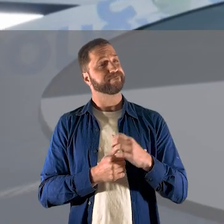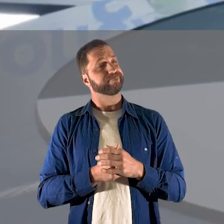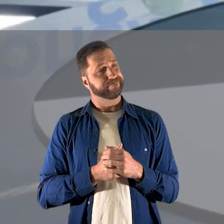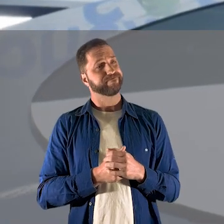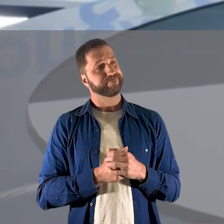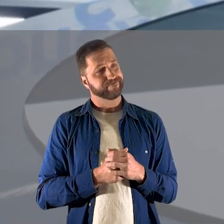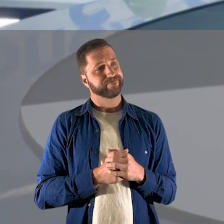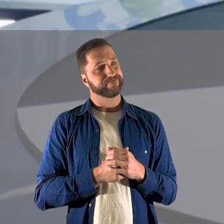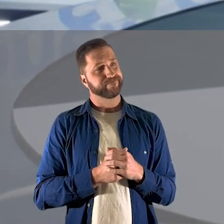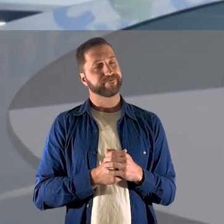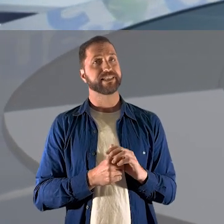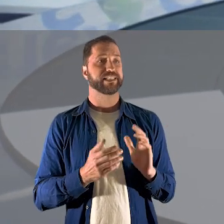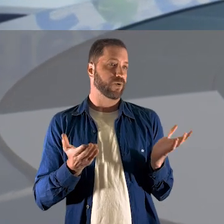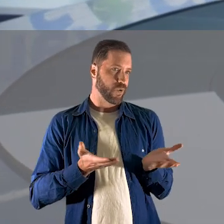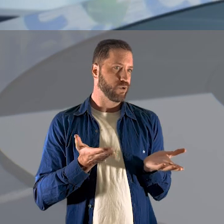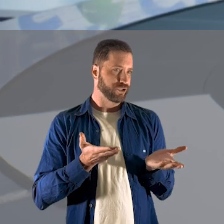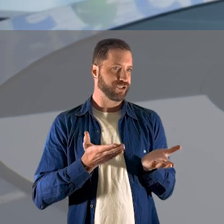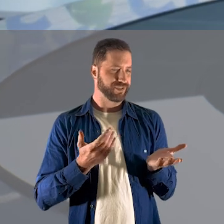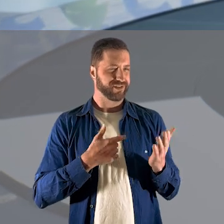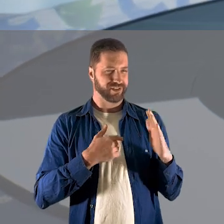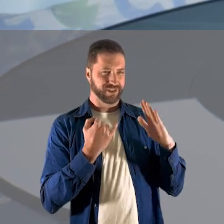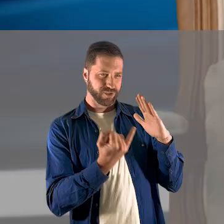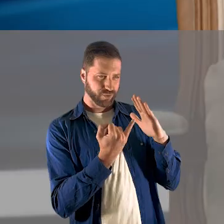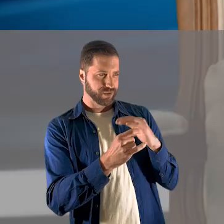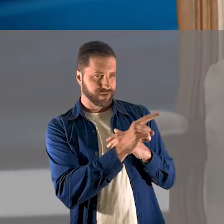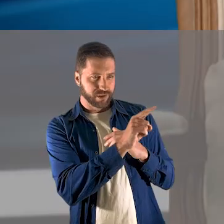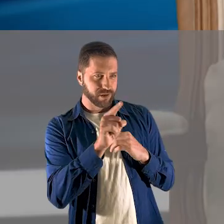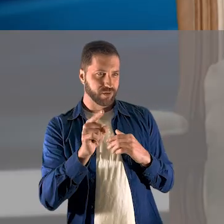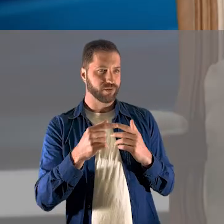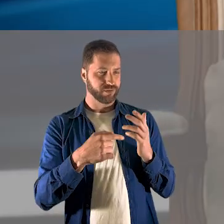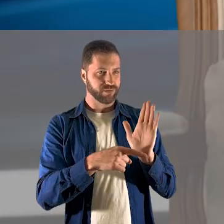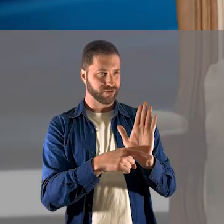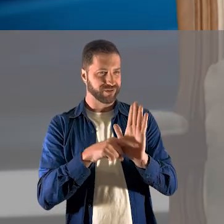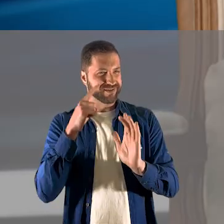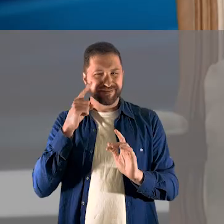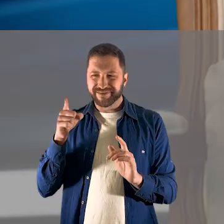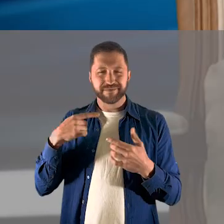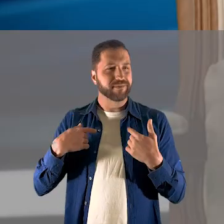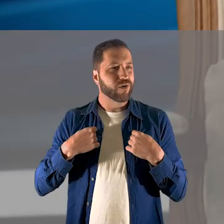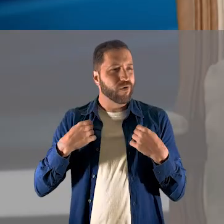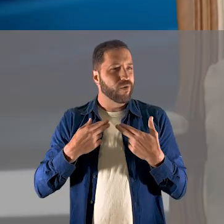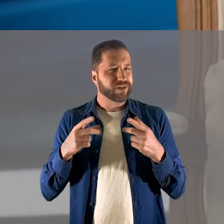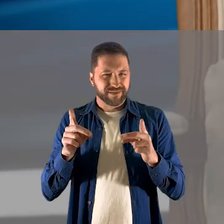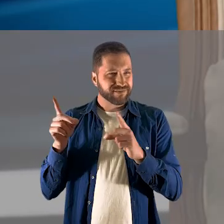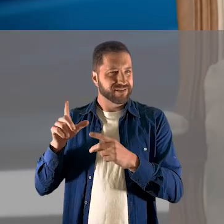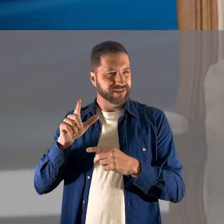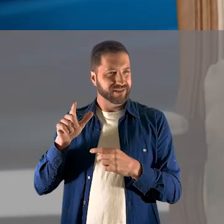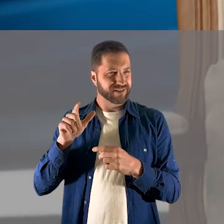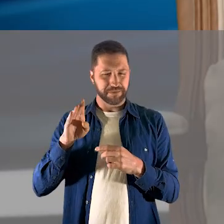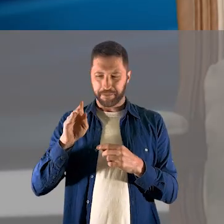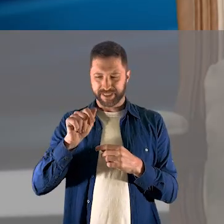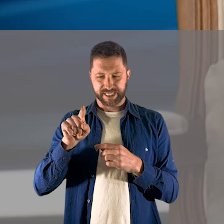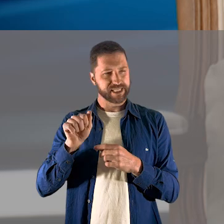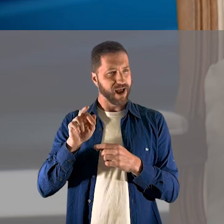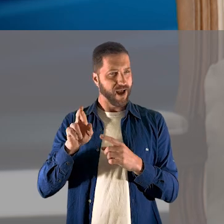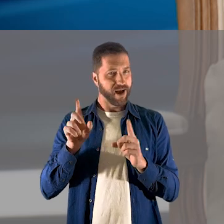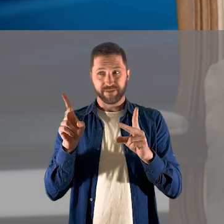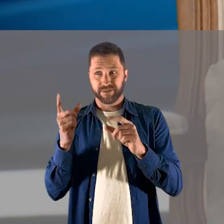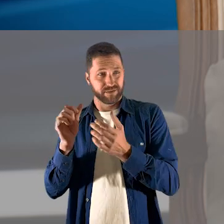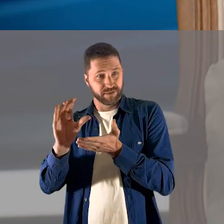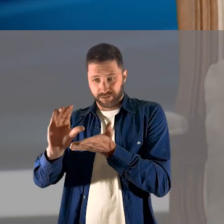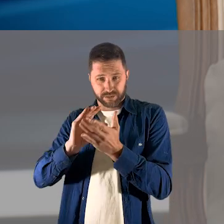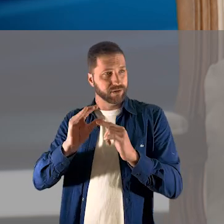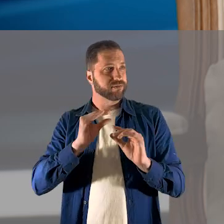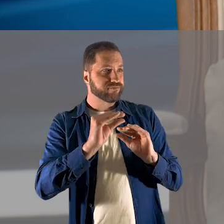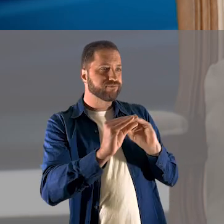tudo então eu falo hoje eu ajudo instituições quando eu faço o desapego acaba ajudando de uma forma com